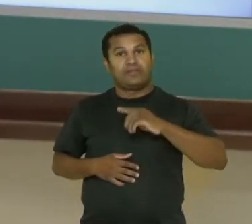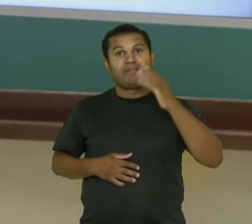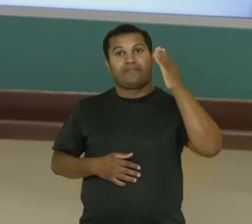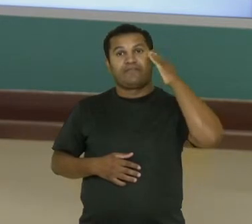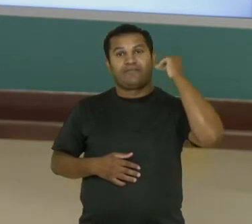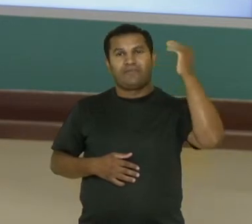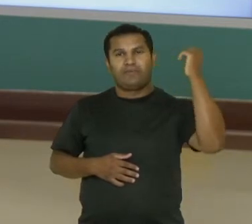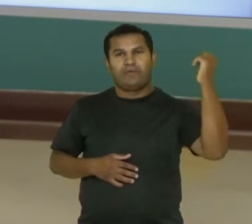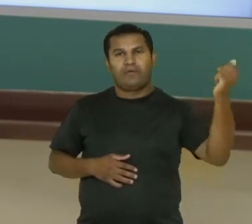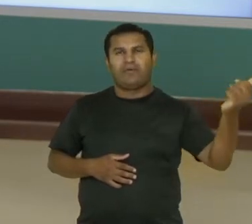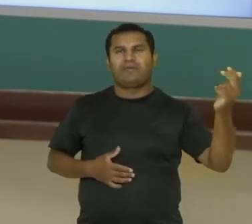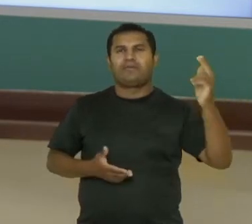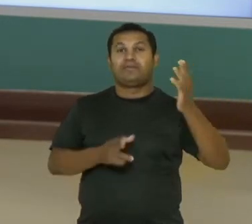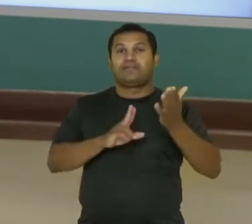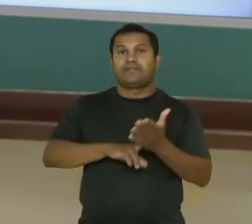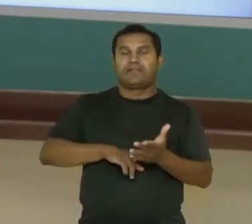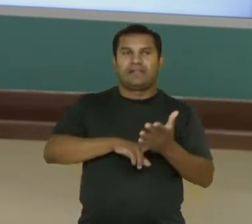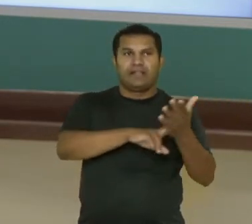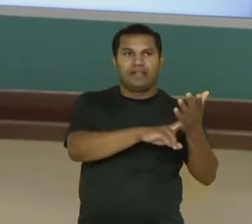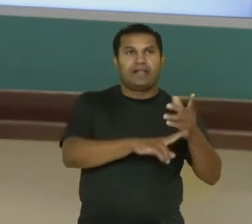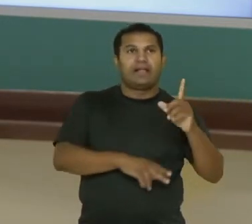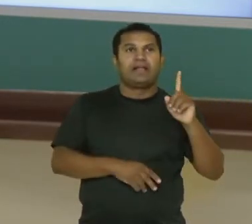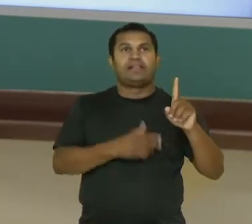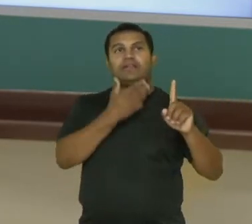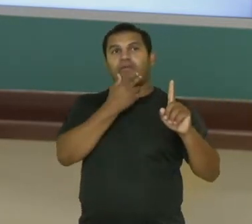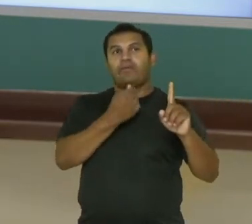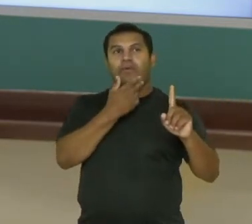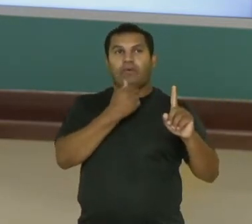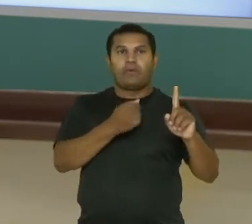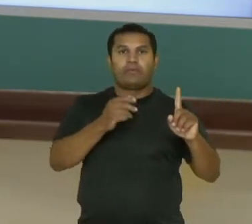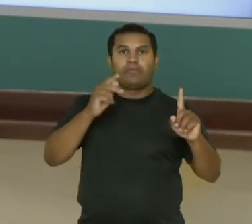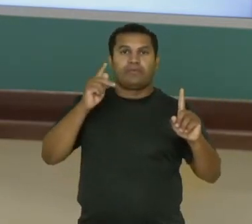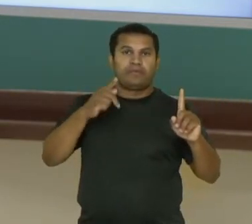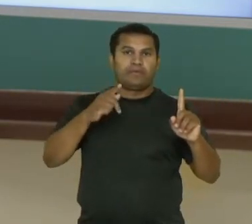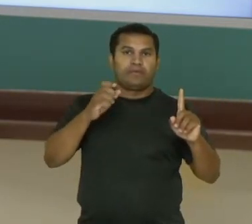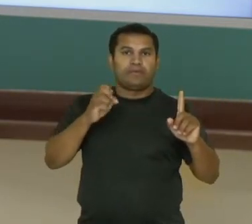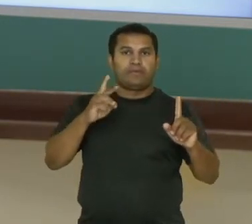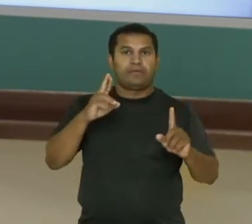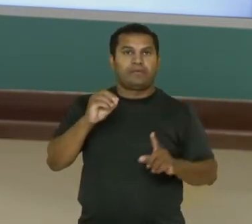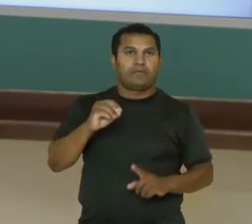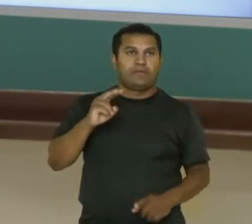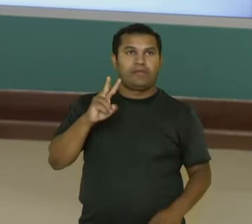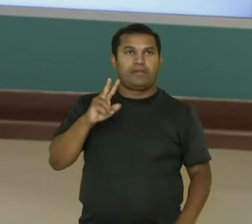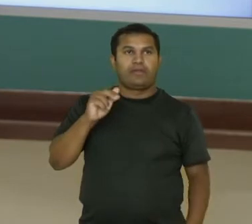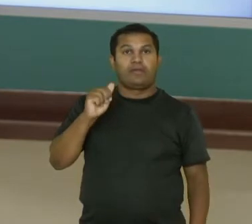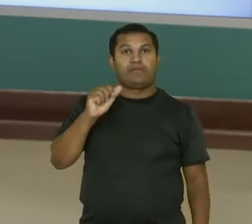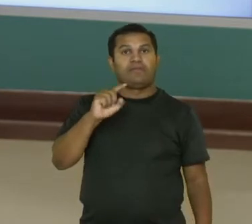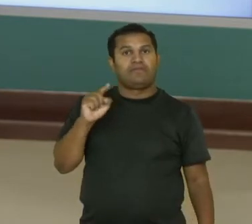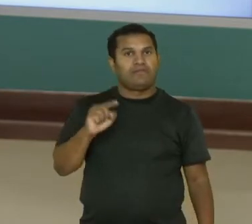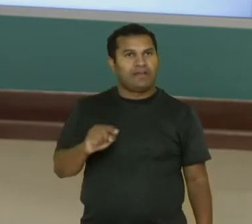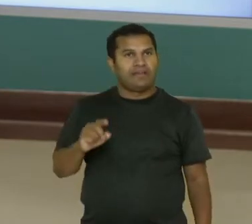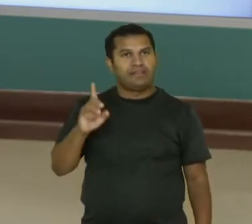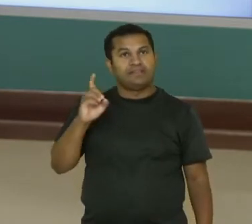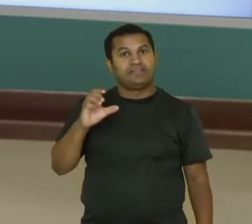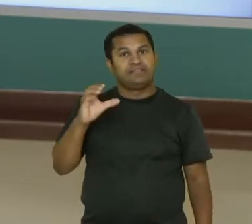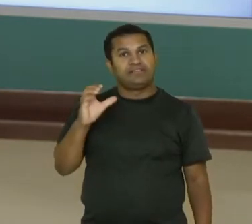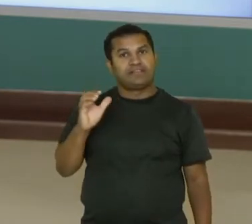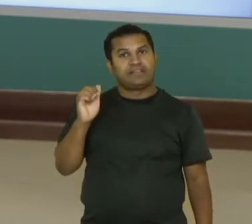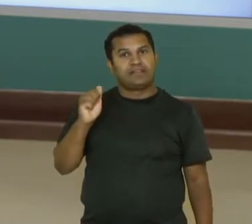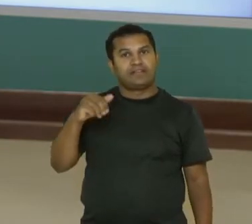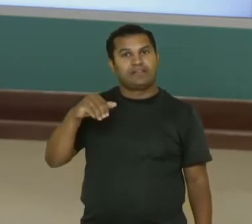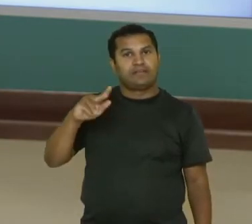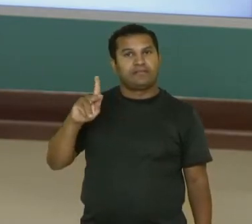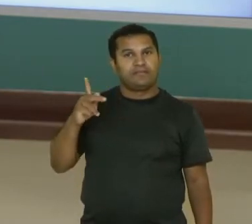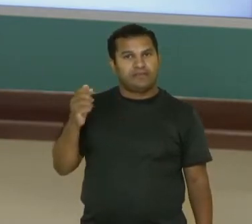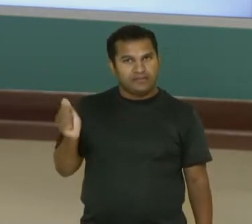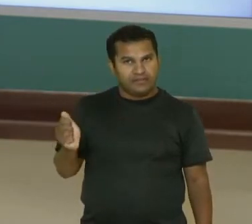por curiosidade, esta carta, ela é muito longa. E aqui temos um fragmento. Então,